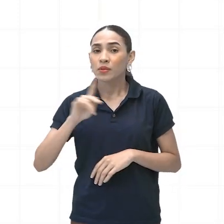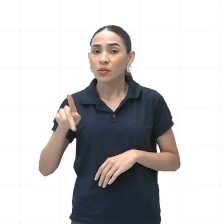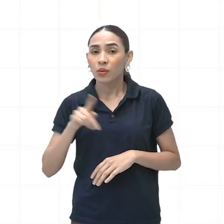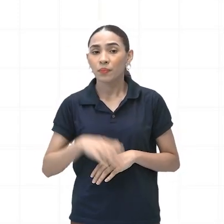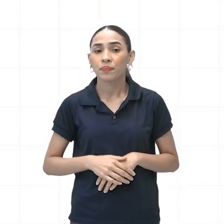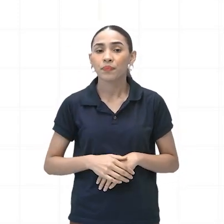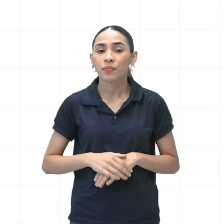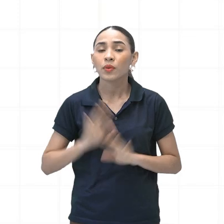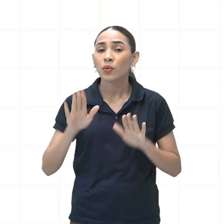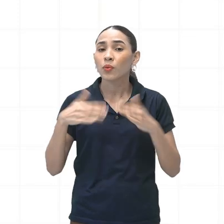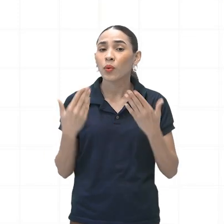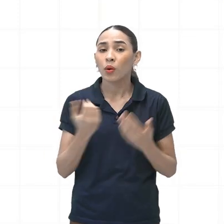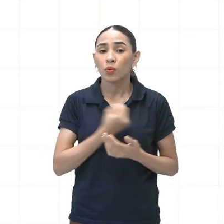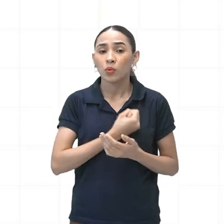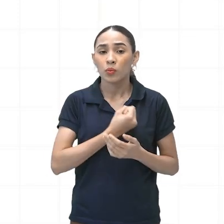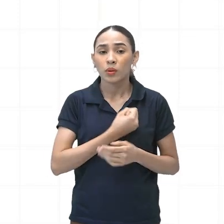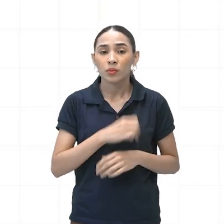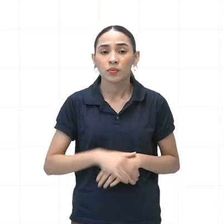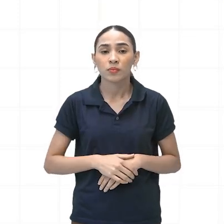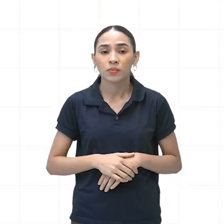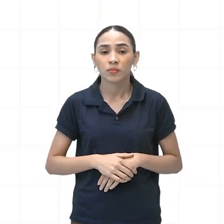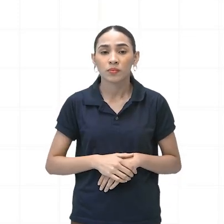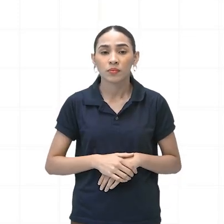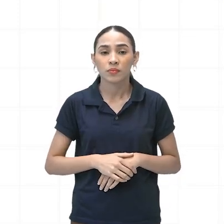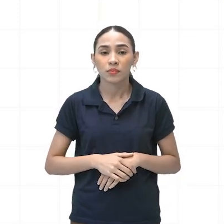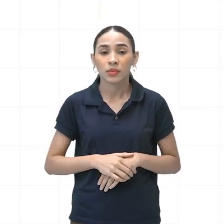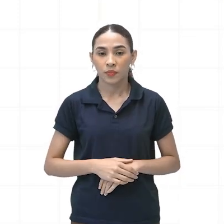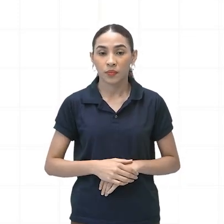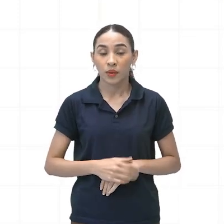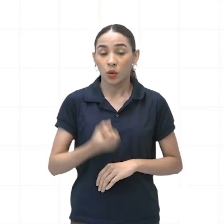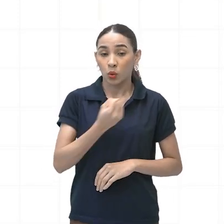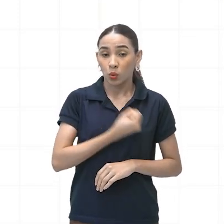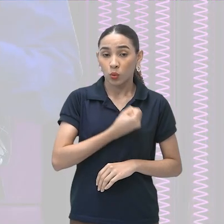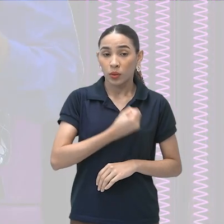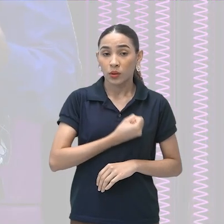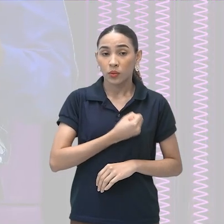quem são esses números? Então, os números